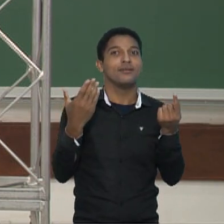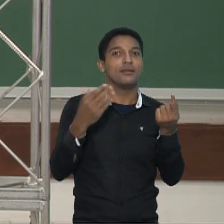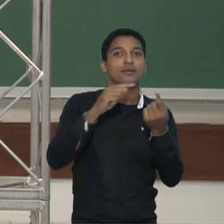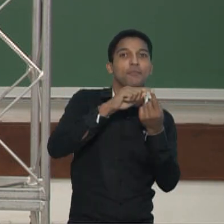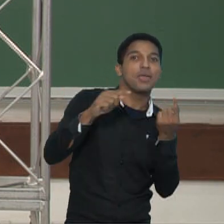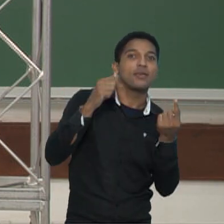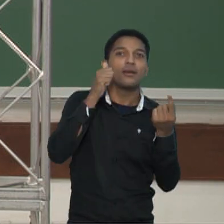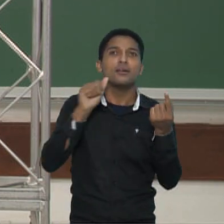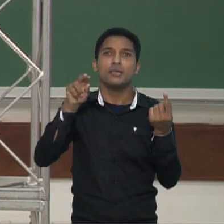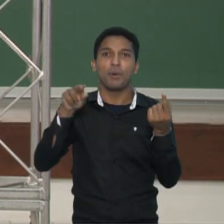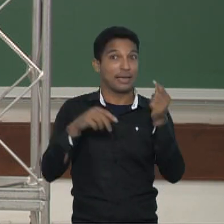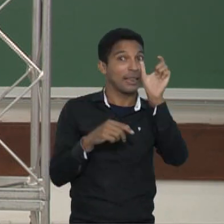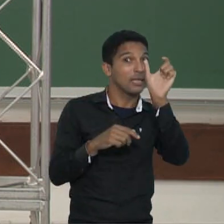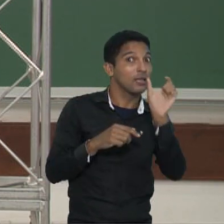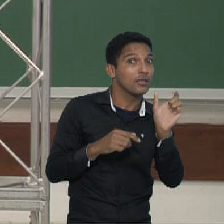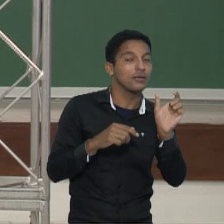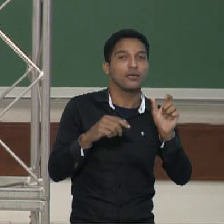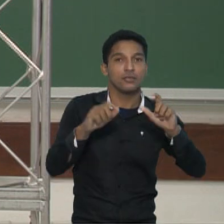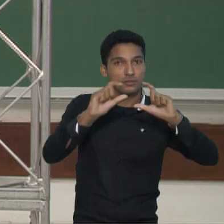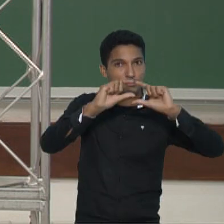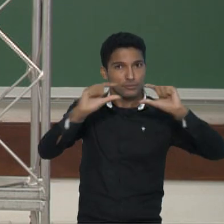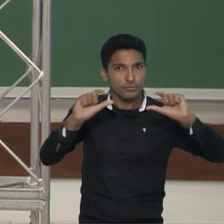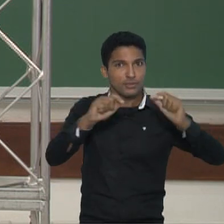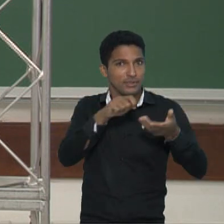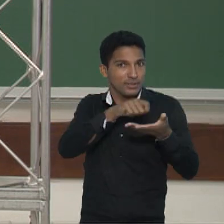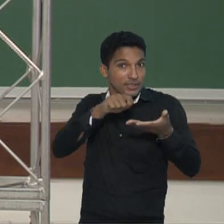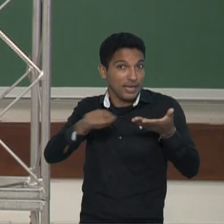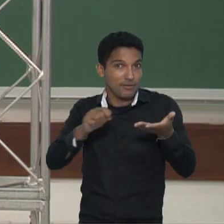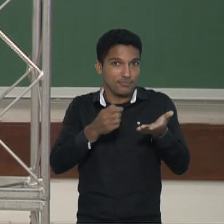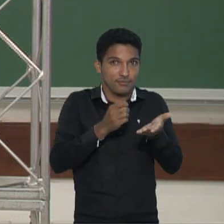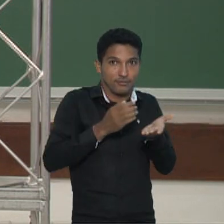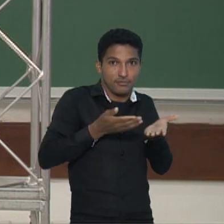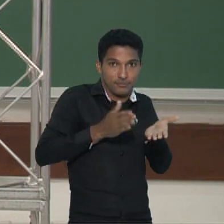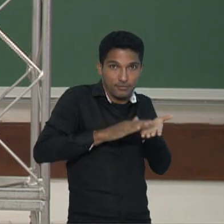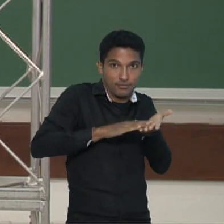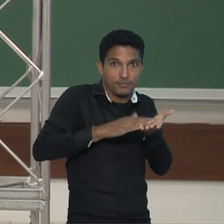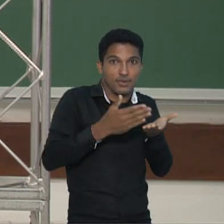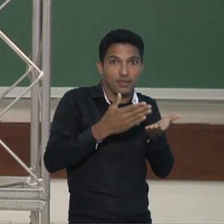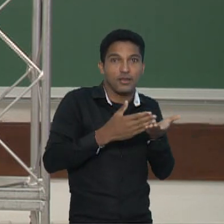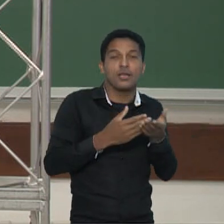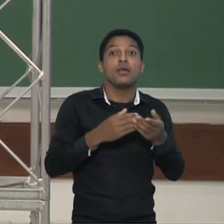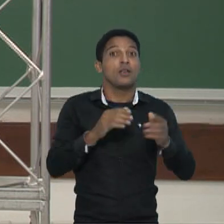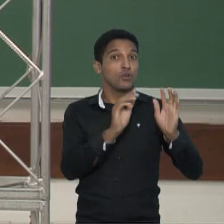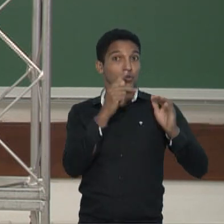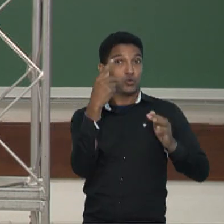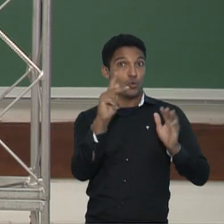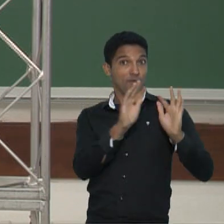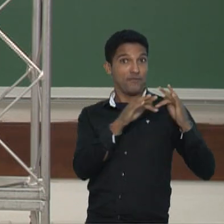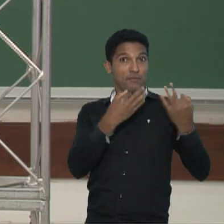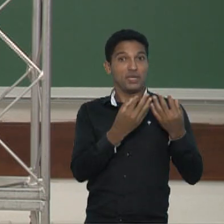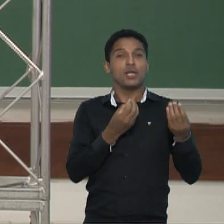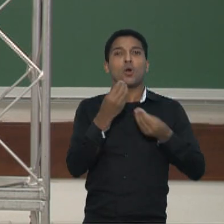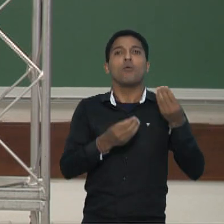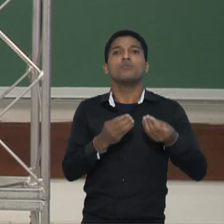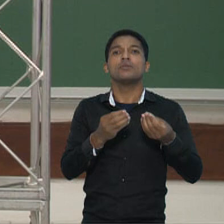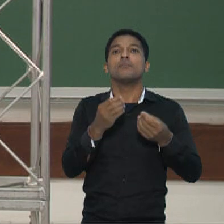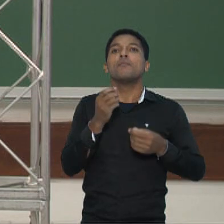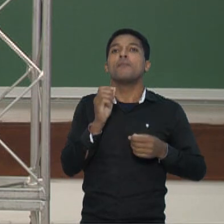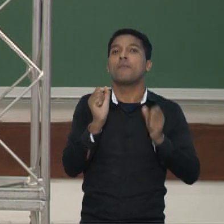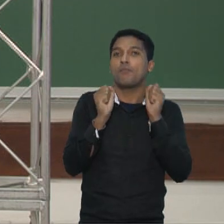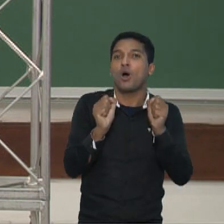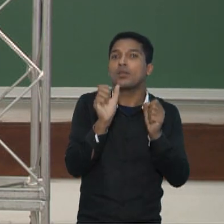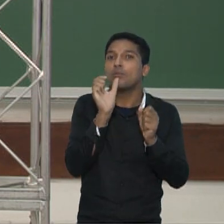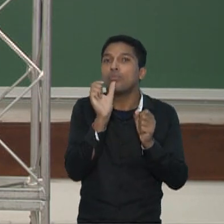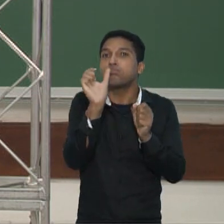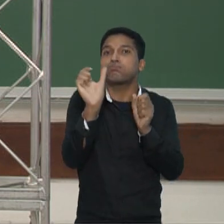cantinho, porque agora você já vai saber como que configura a sua família, como você pode falar dos membros da sua família,